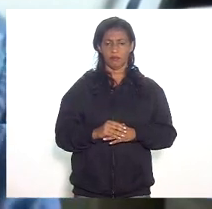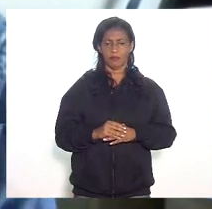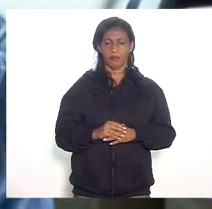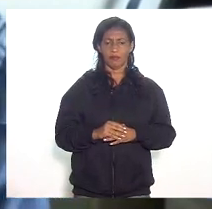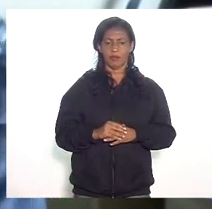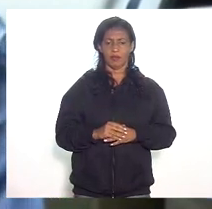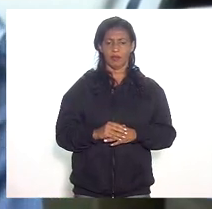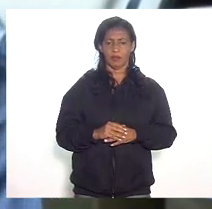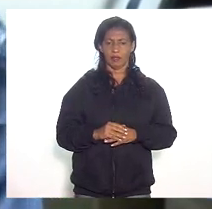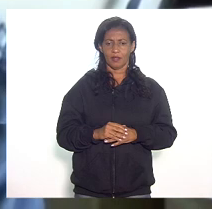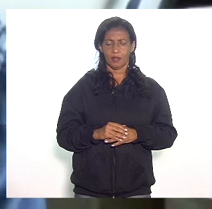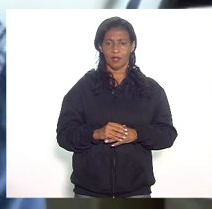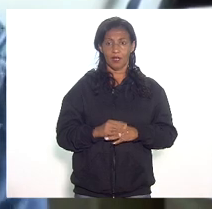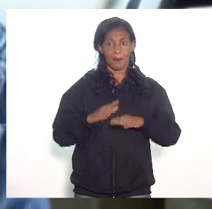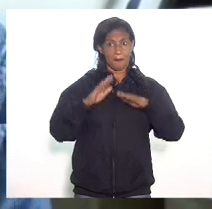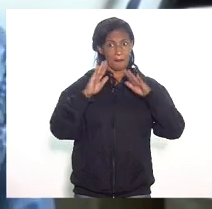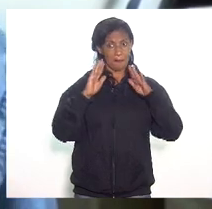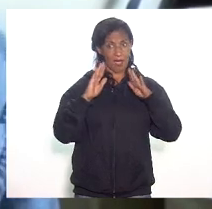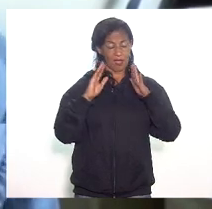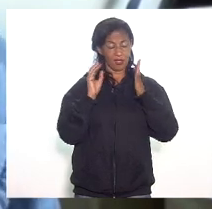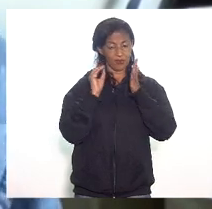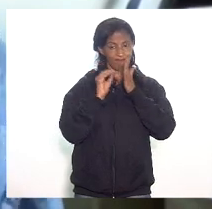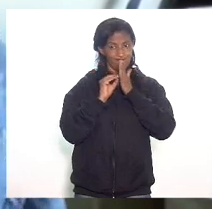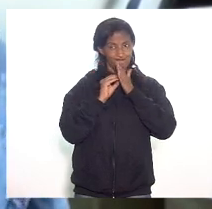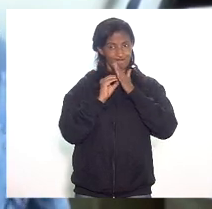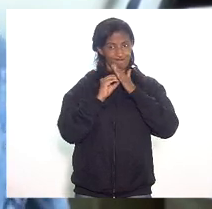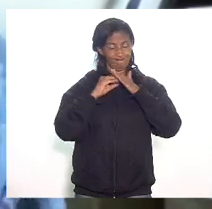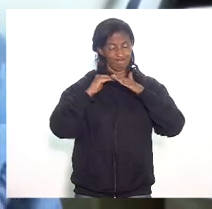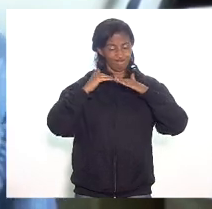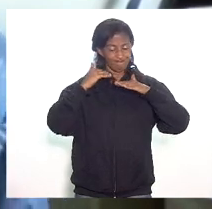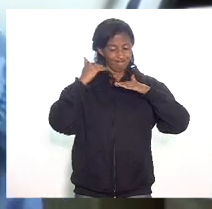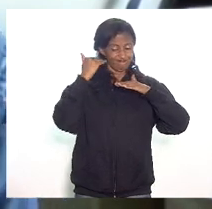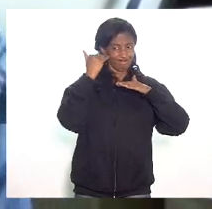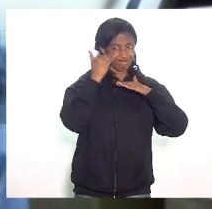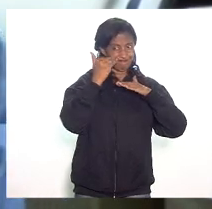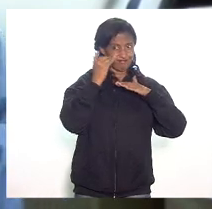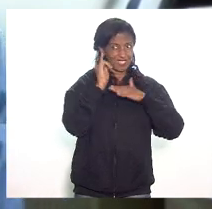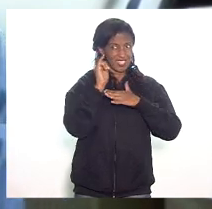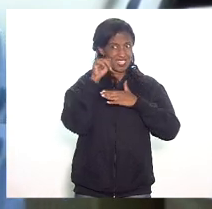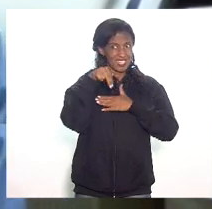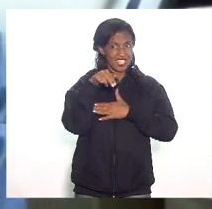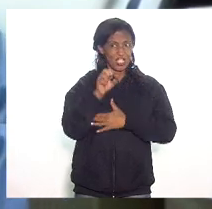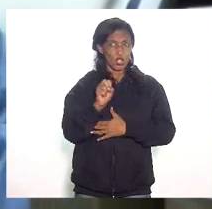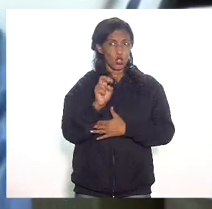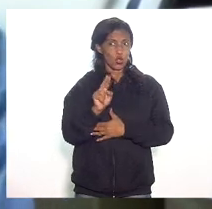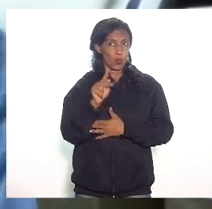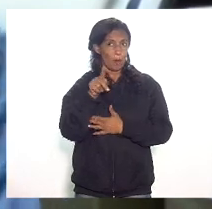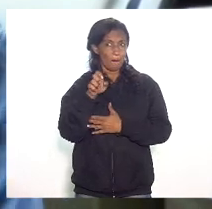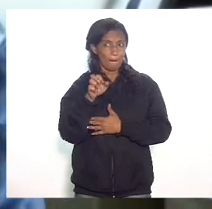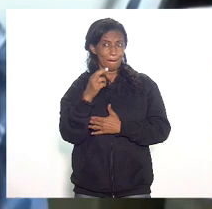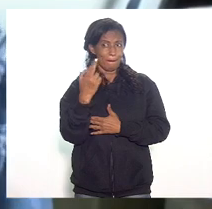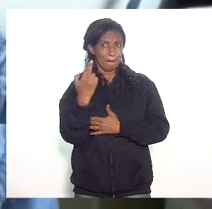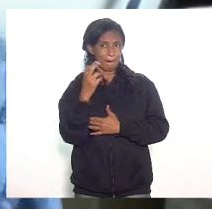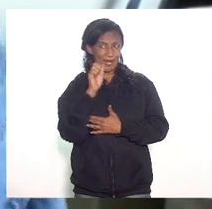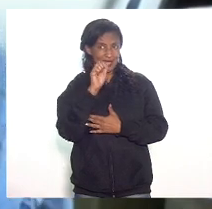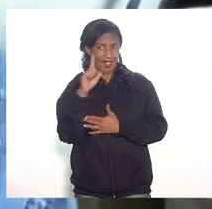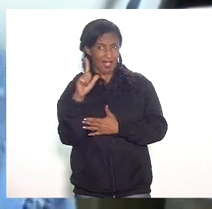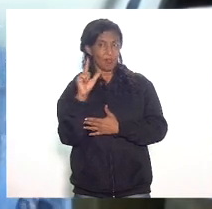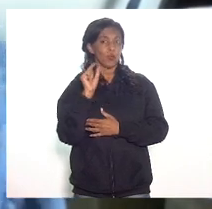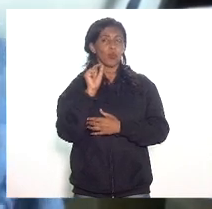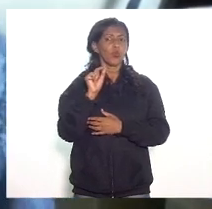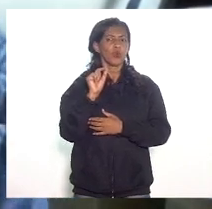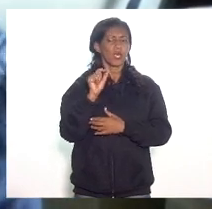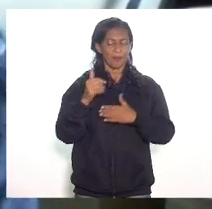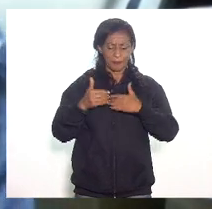insuperável, insuperável o princípio da anualidade.